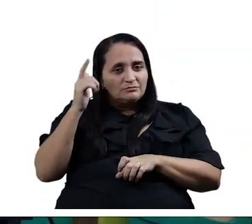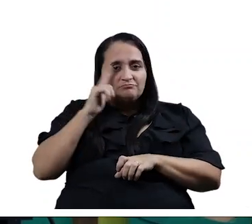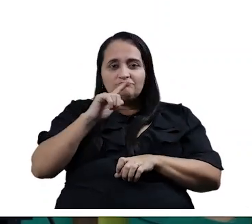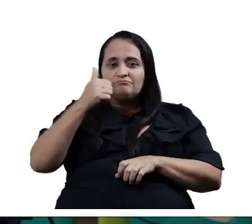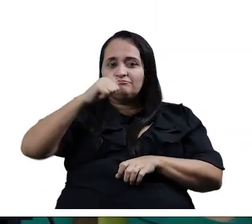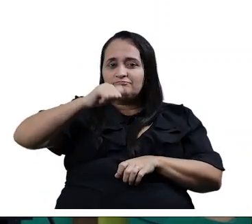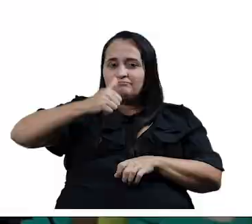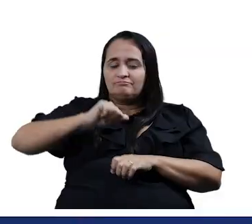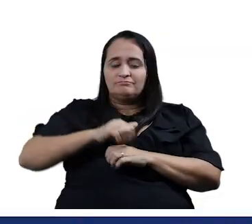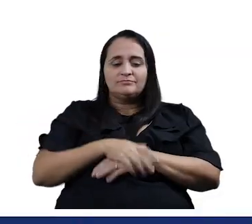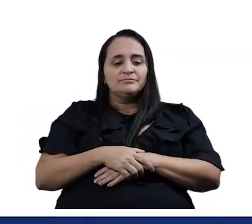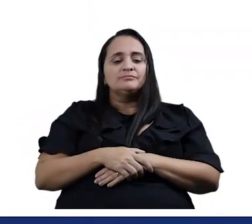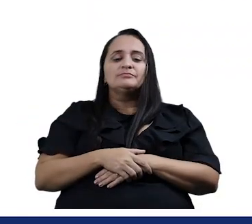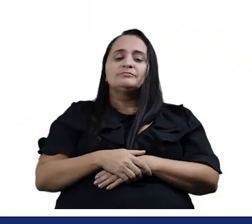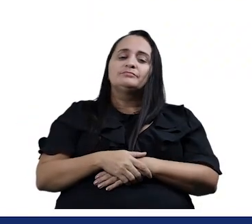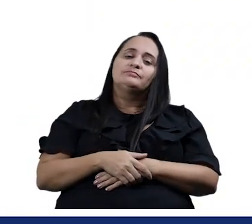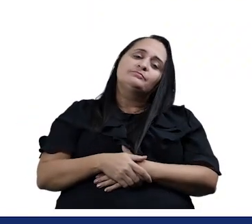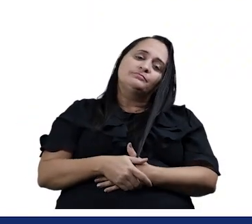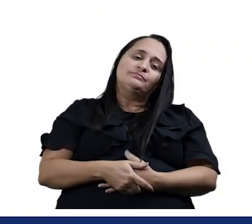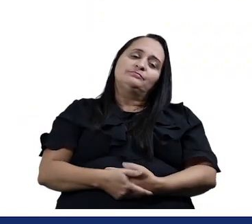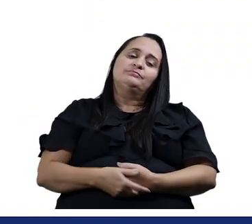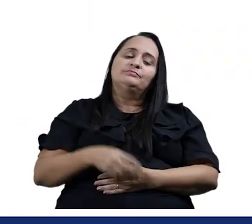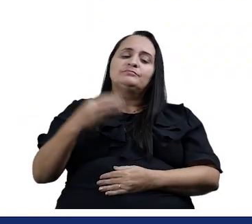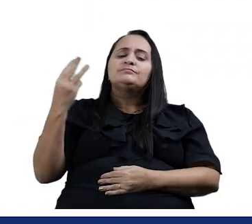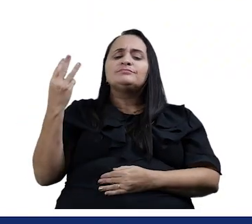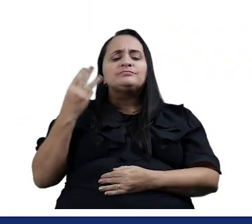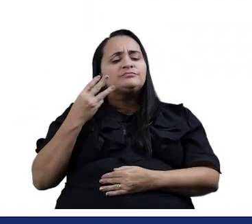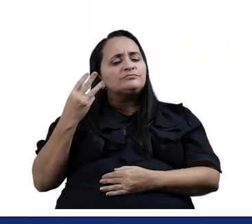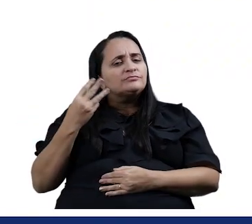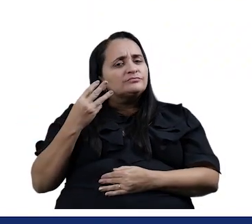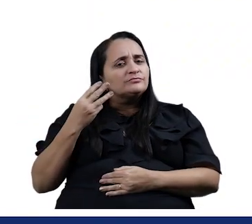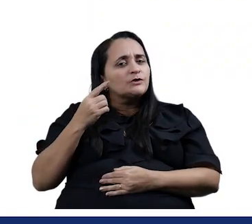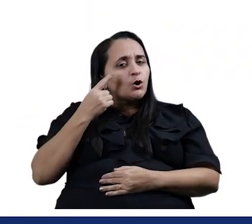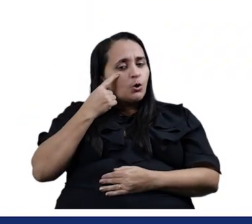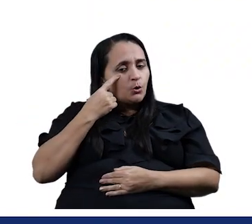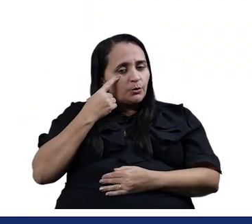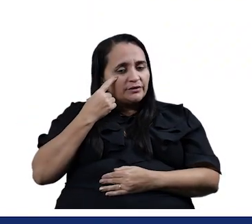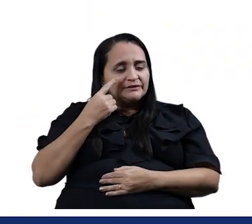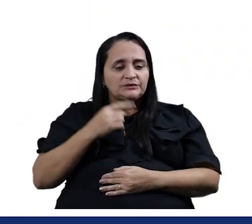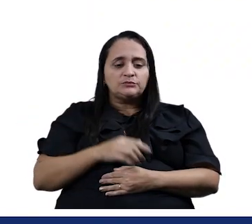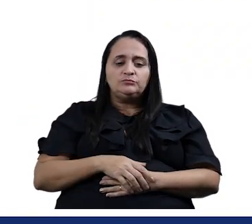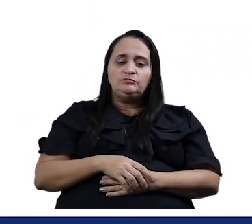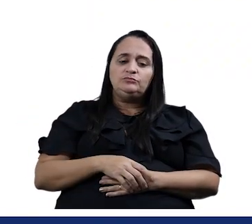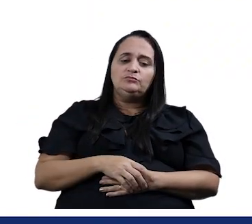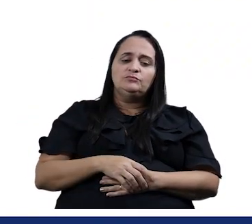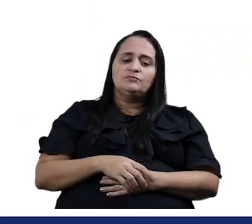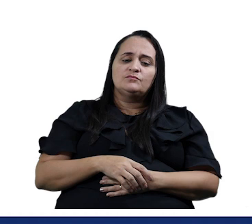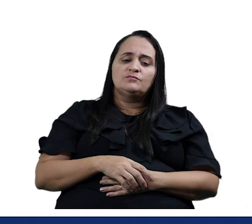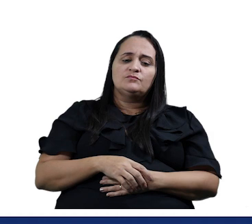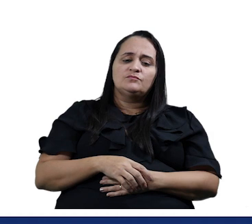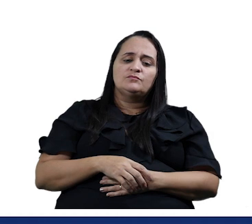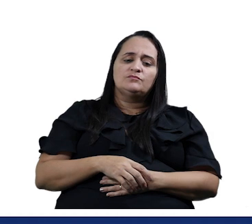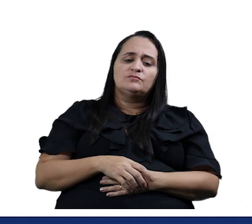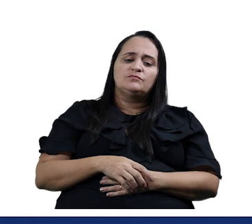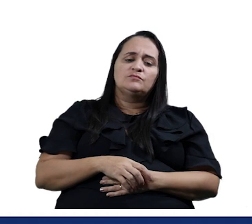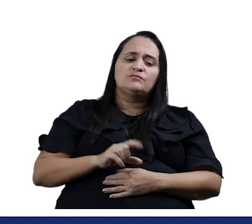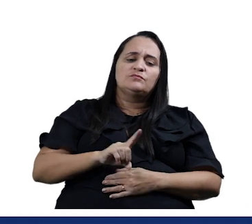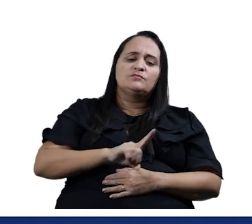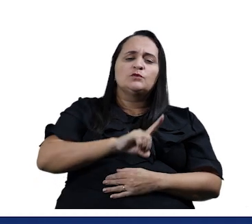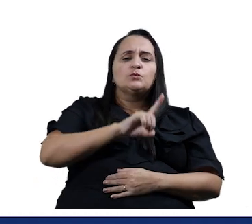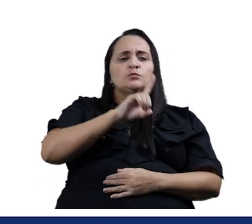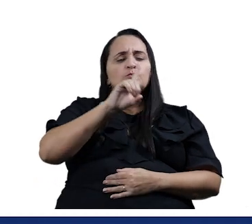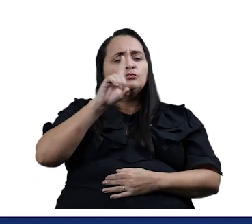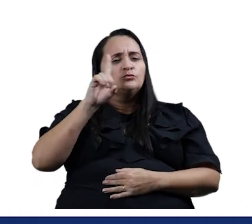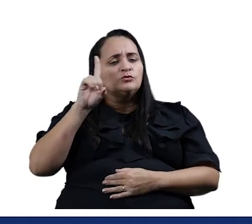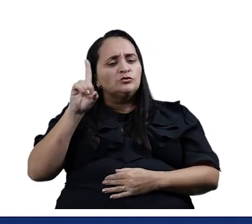ajuda muito a gente a analisar. E no terceiro texto, quando eu li, olha como eu li. Um dia,